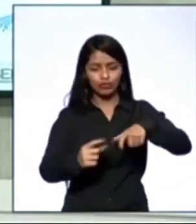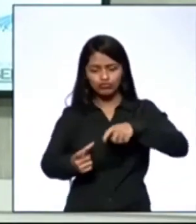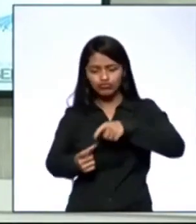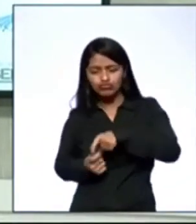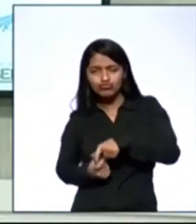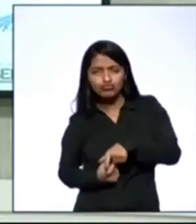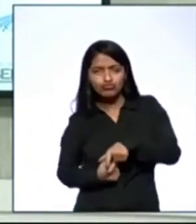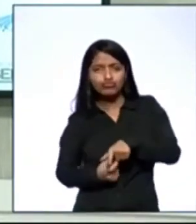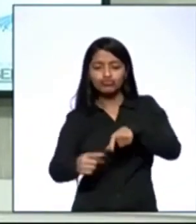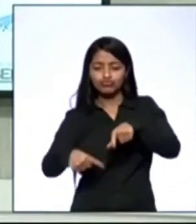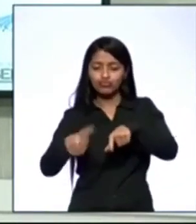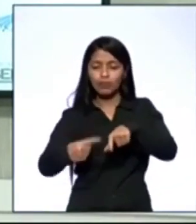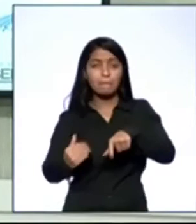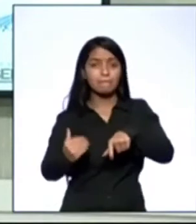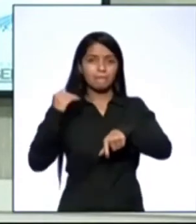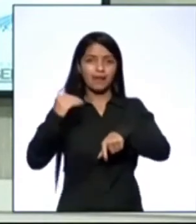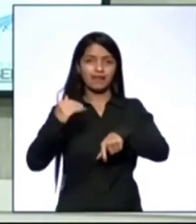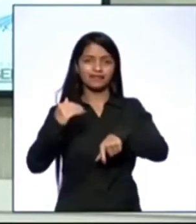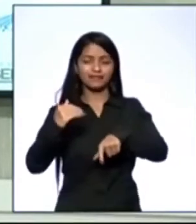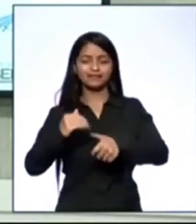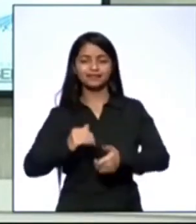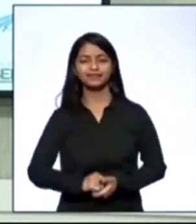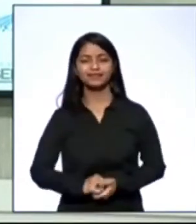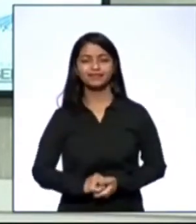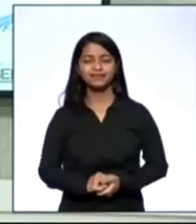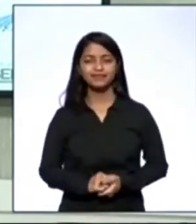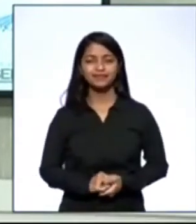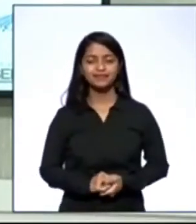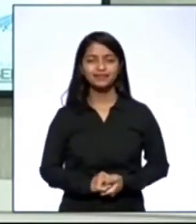maior. Então, se a proporção entre os raios é